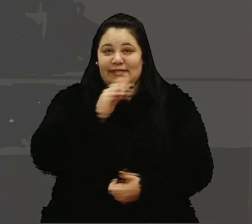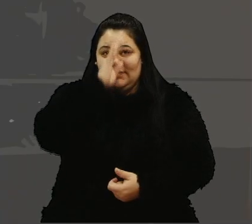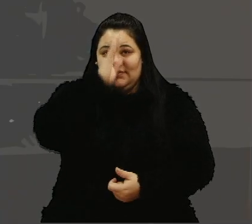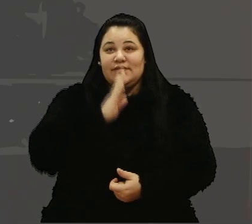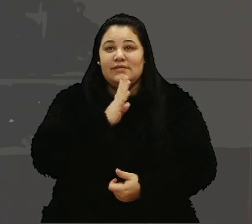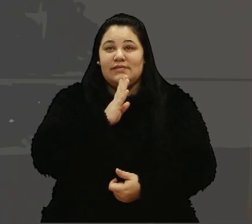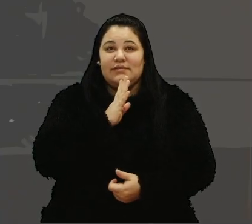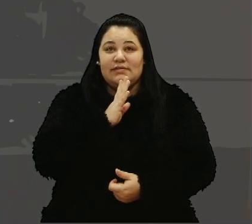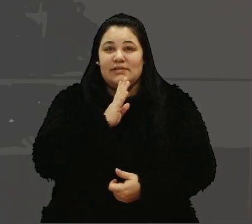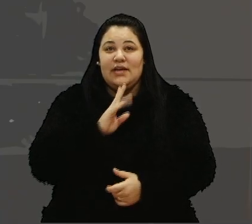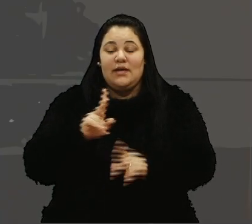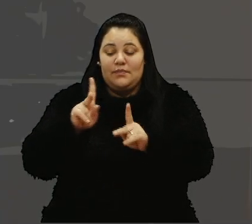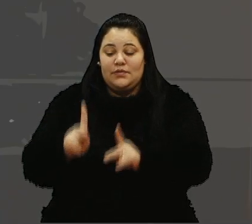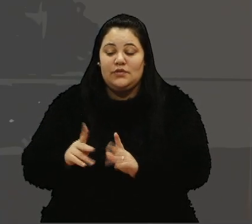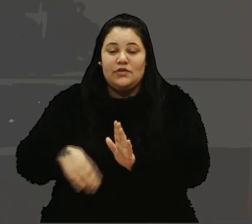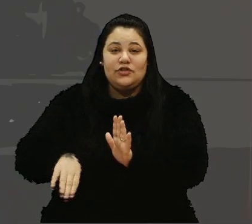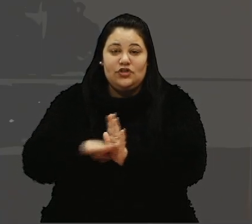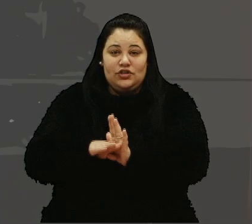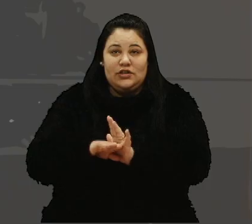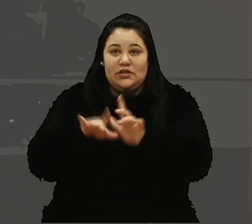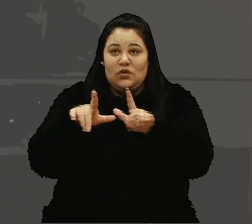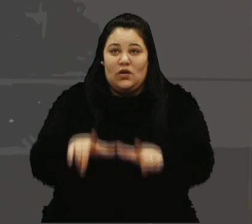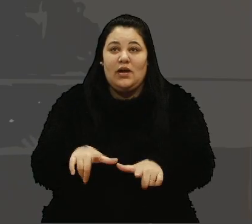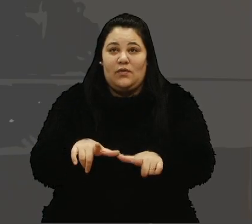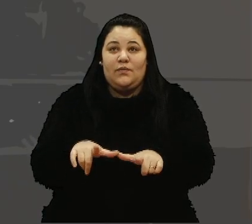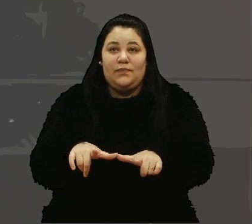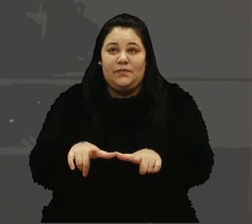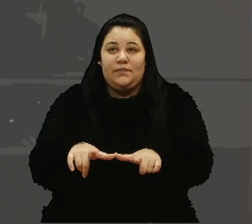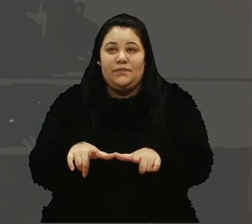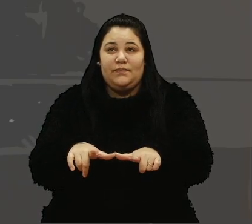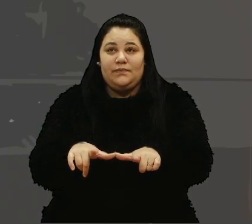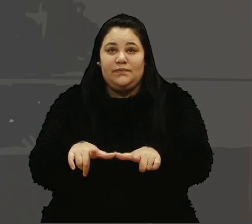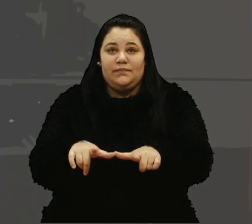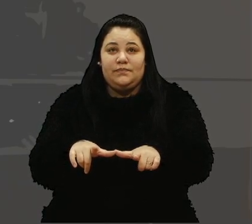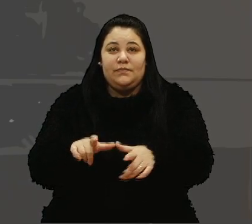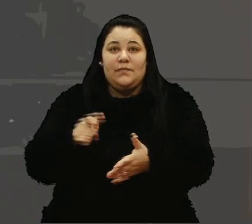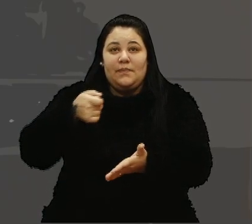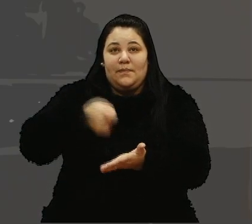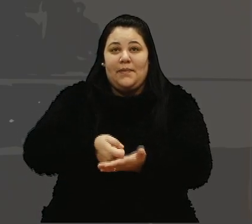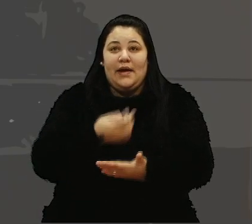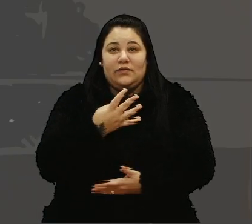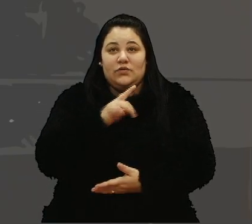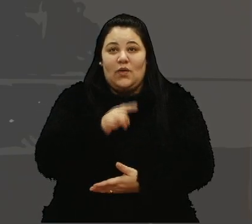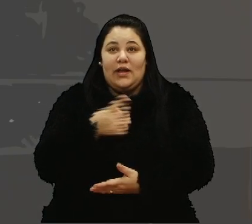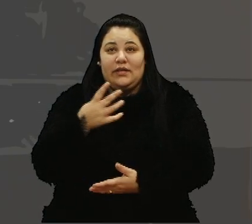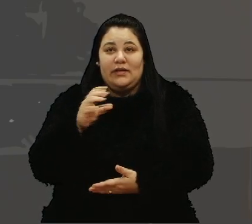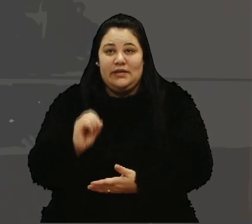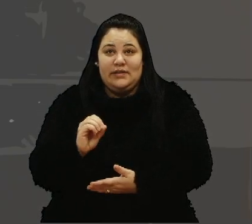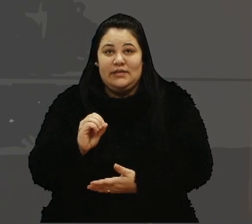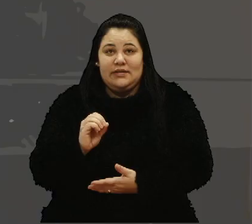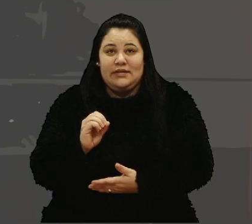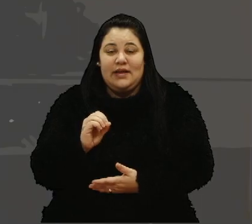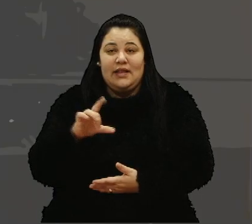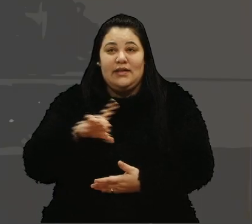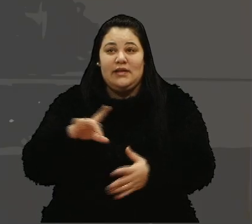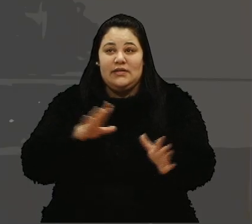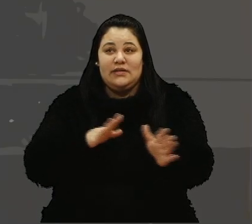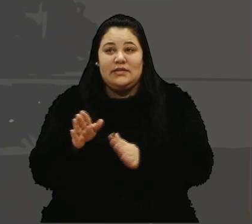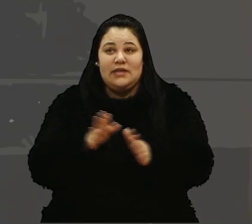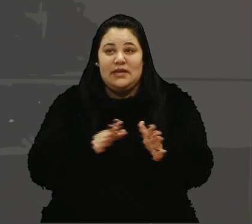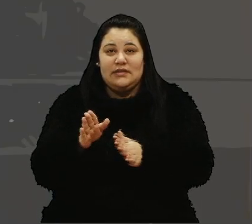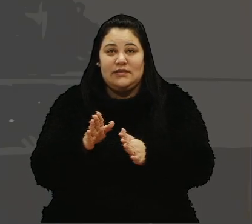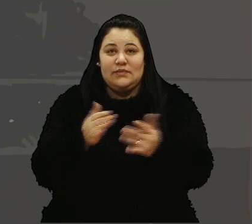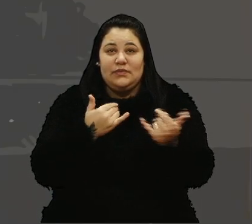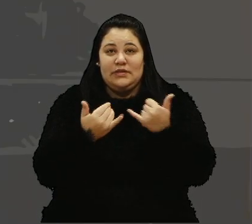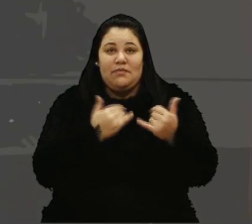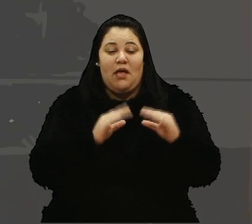A pessoa chega na estação de transbordo, pagando os 4,30, ela acessa, por exemplo, à noite, chegou